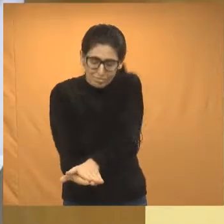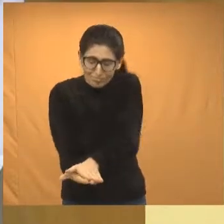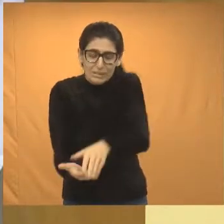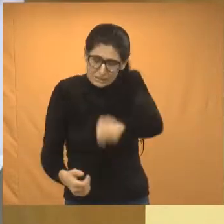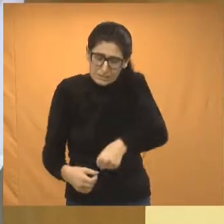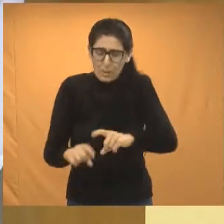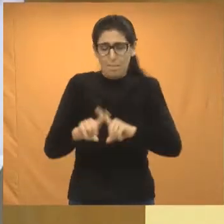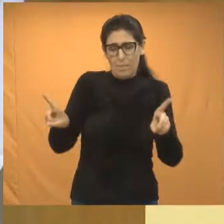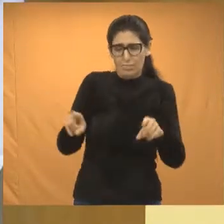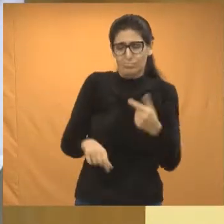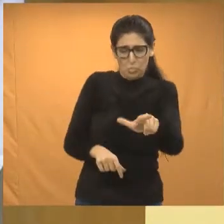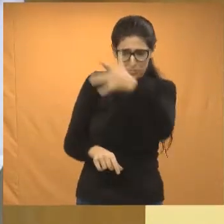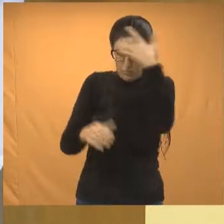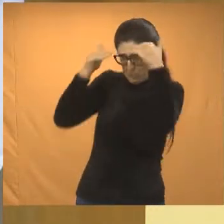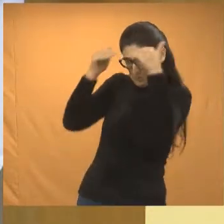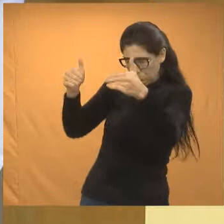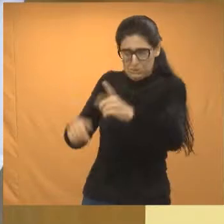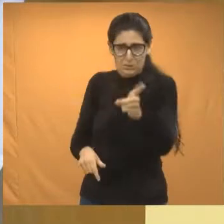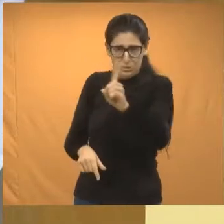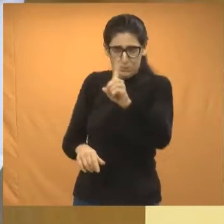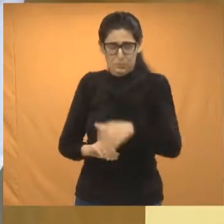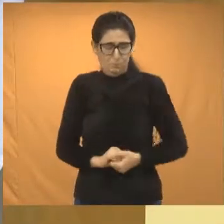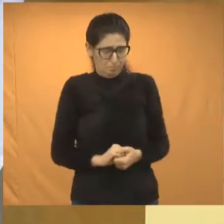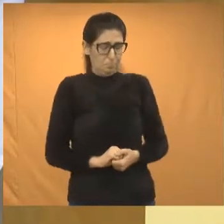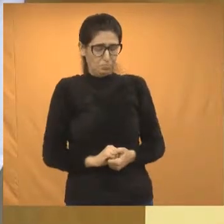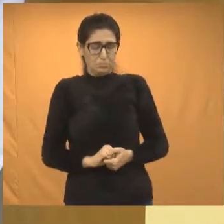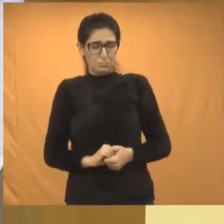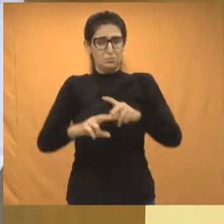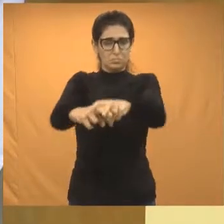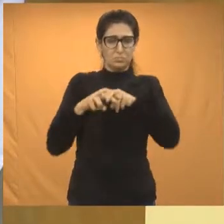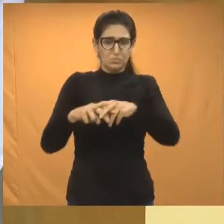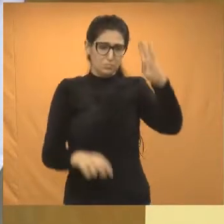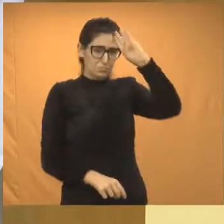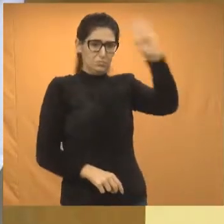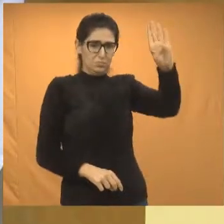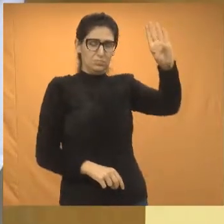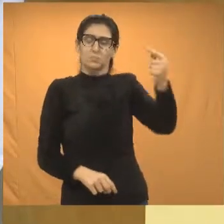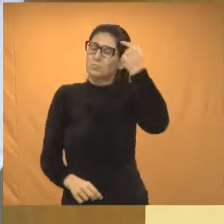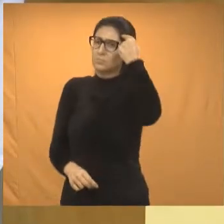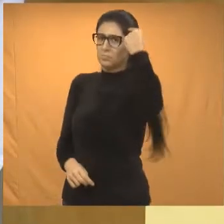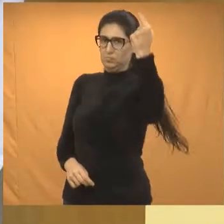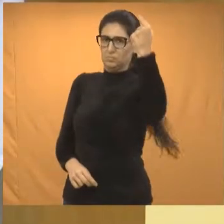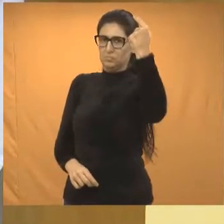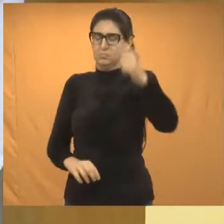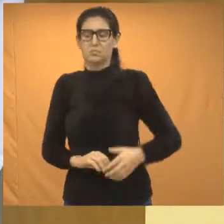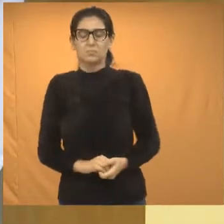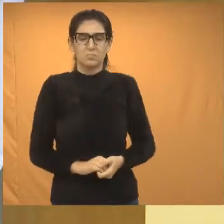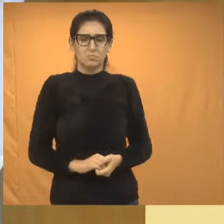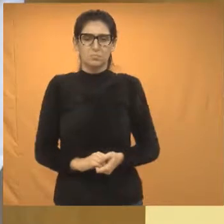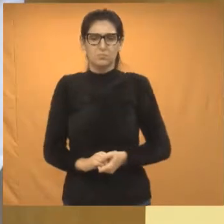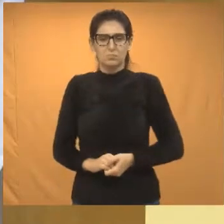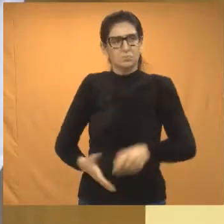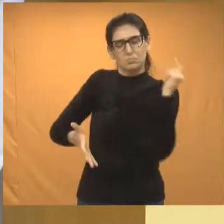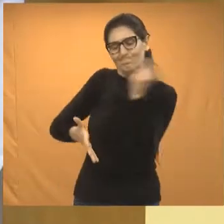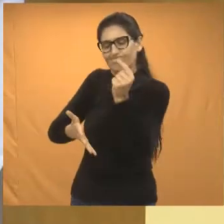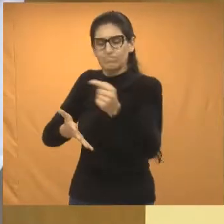cumpridos. Então, eu coloquei nessa questão para principalmente pensar na compensação de todas